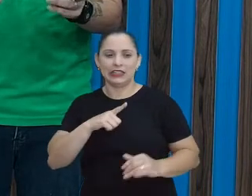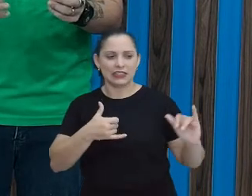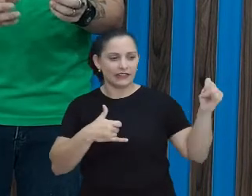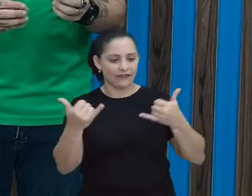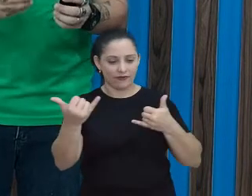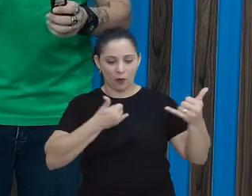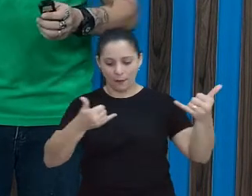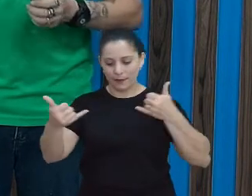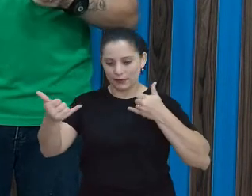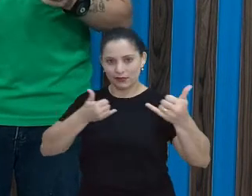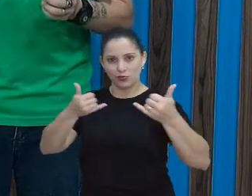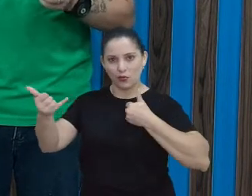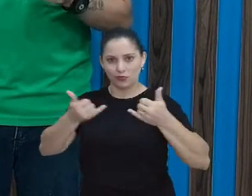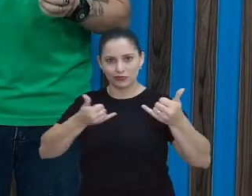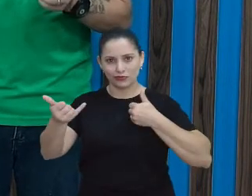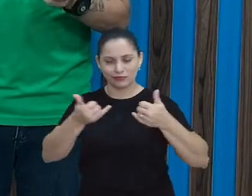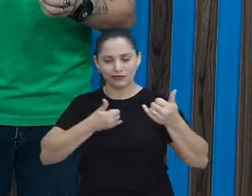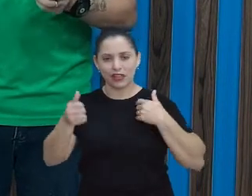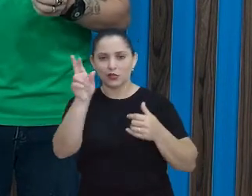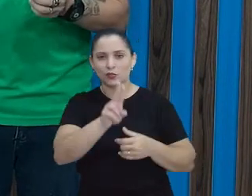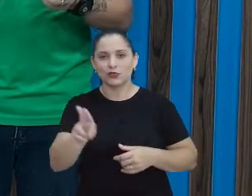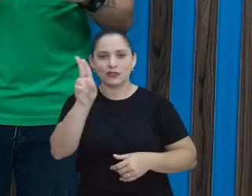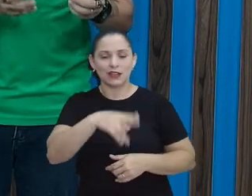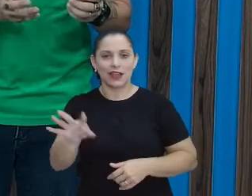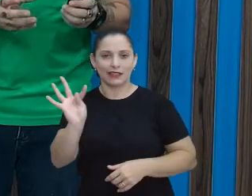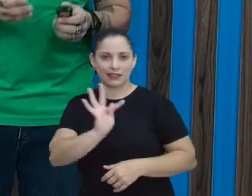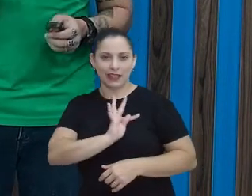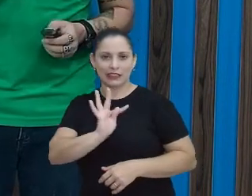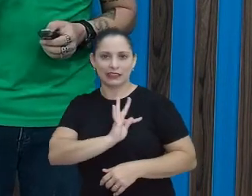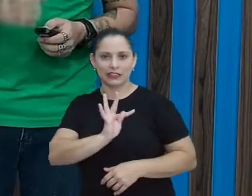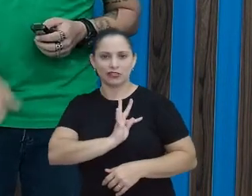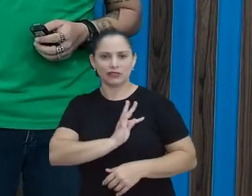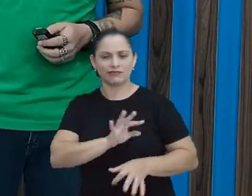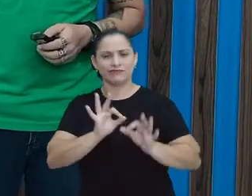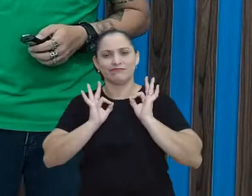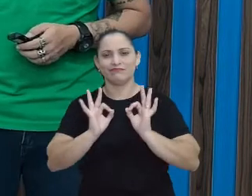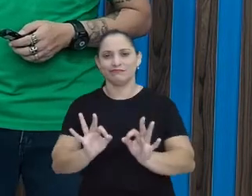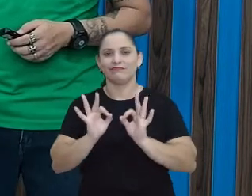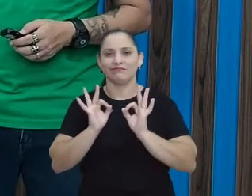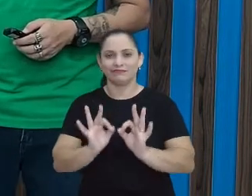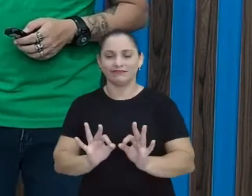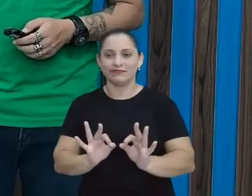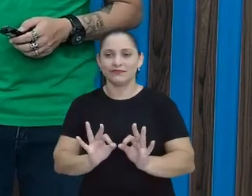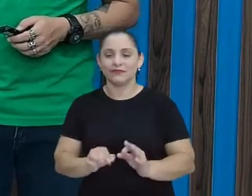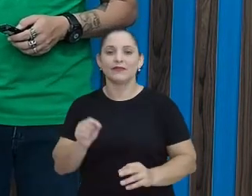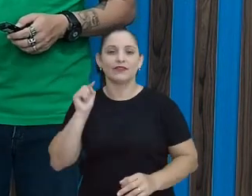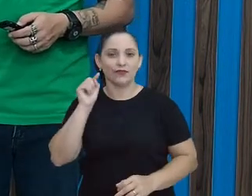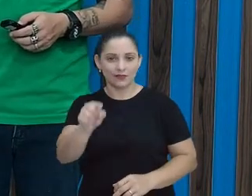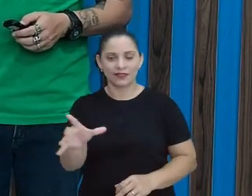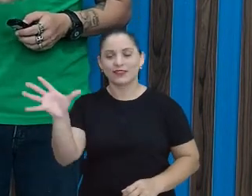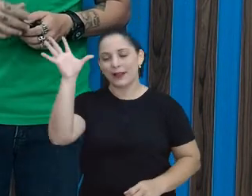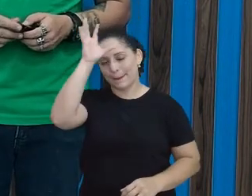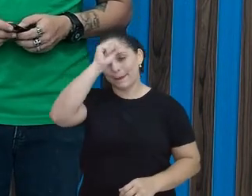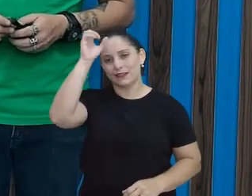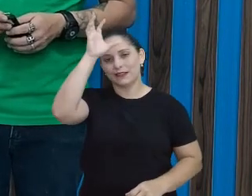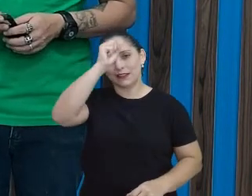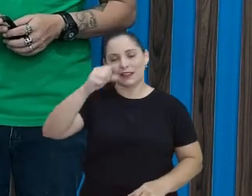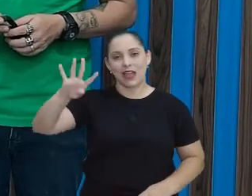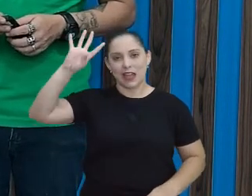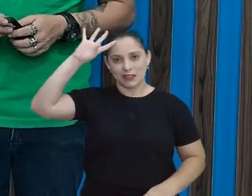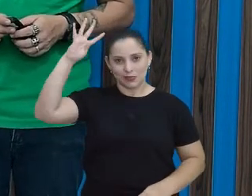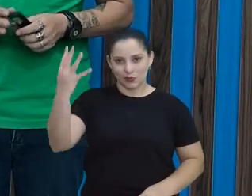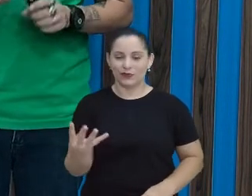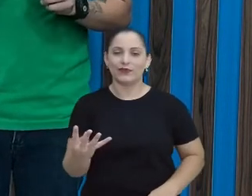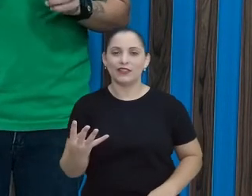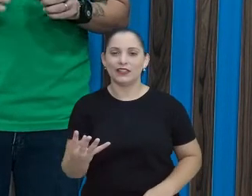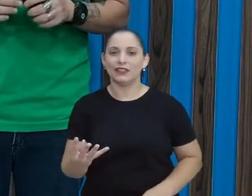informações desconhecidas e usar as técnicas adequadas, faz com que você aprenda a resolver as